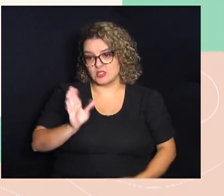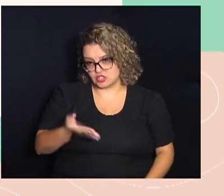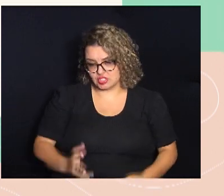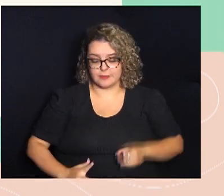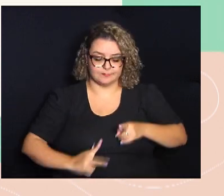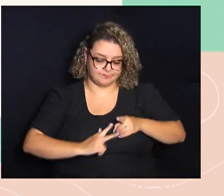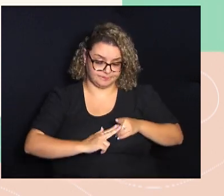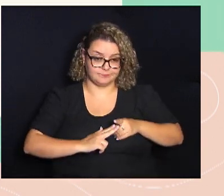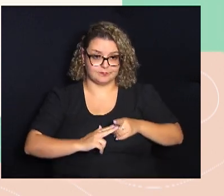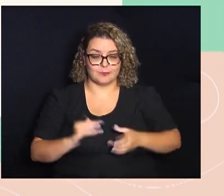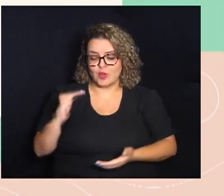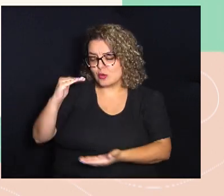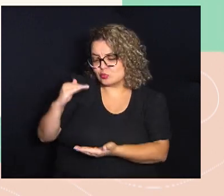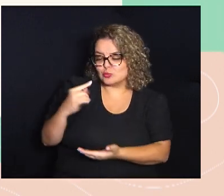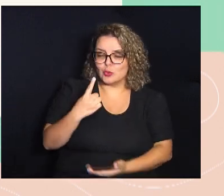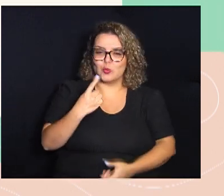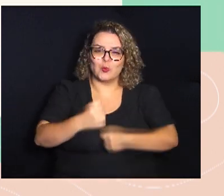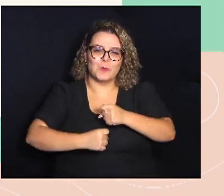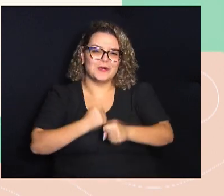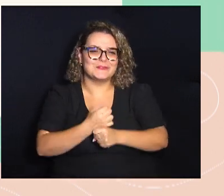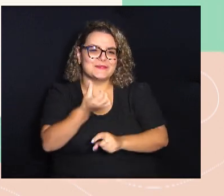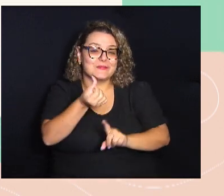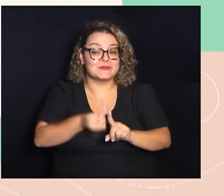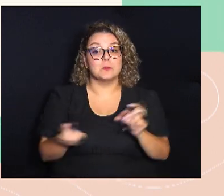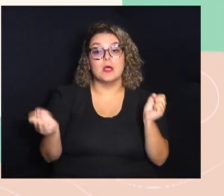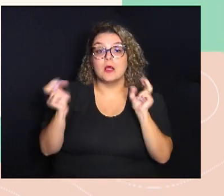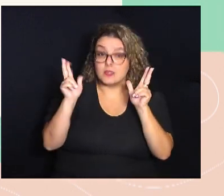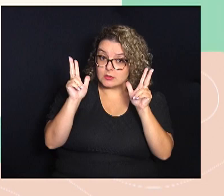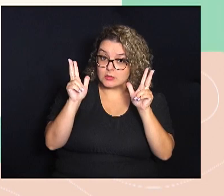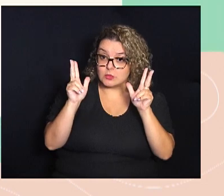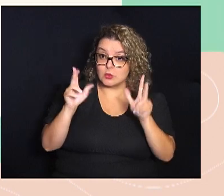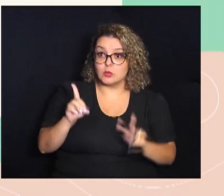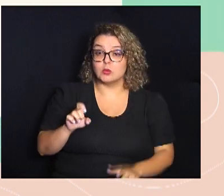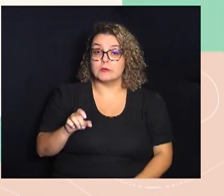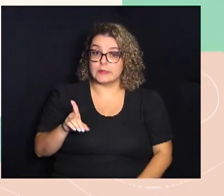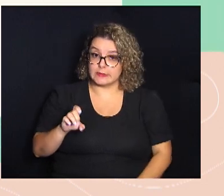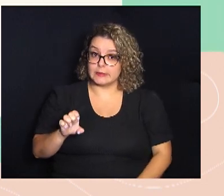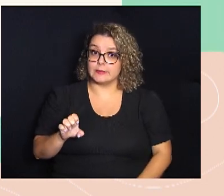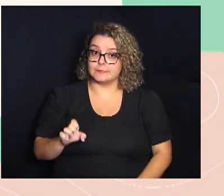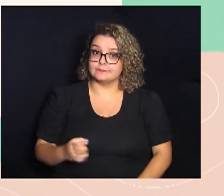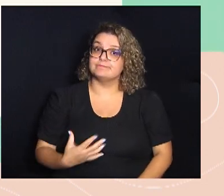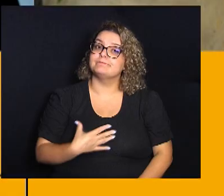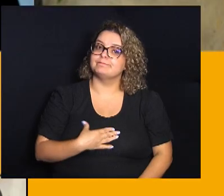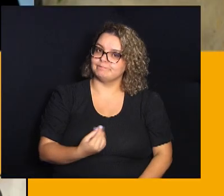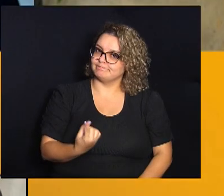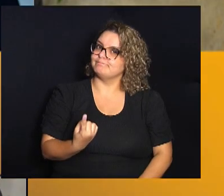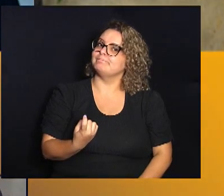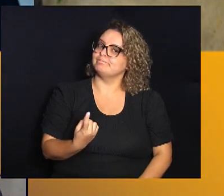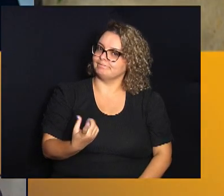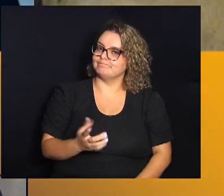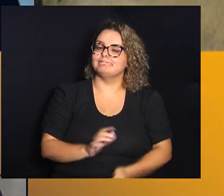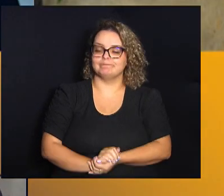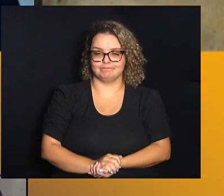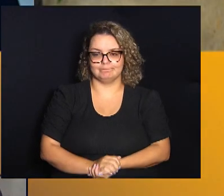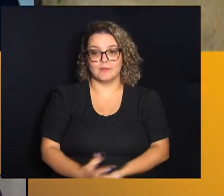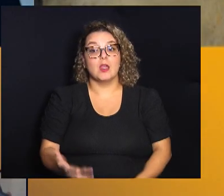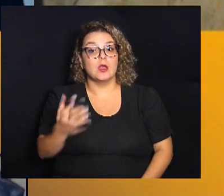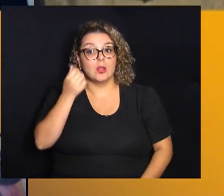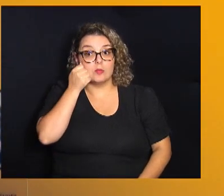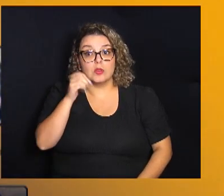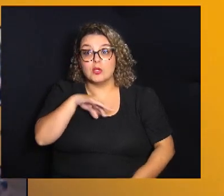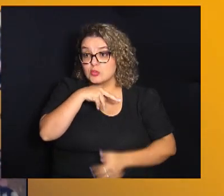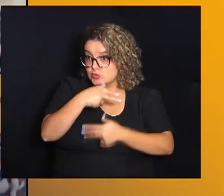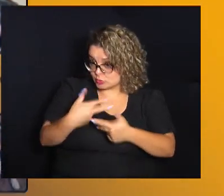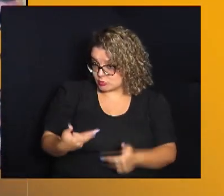um filhotão de 1 ano e meio, mas atenção, o Dedé precisa ser filho único. Para você adotar um bichinho